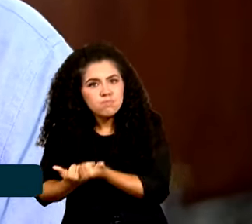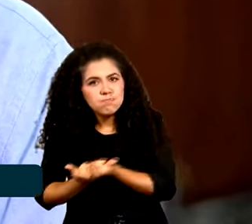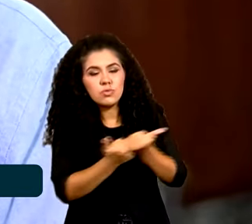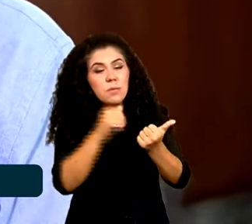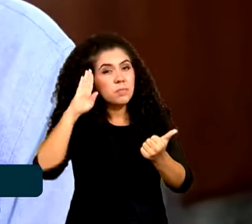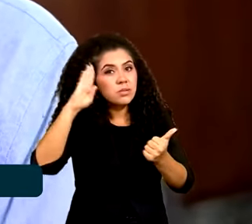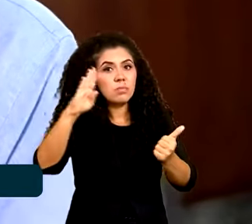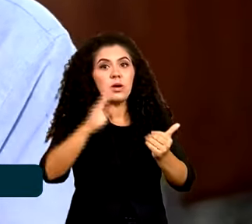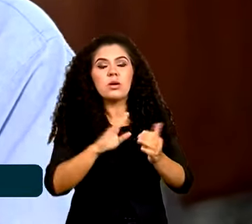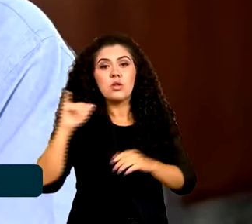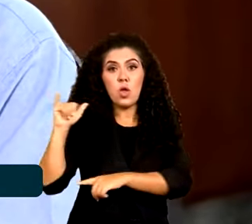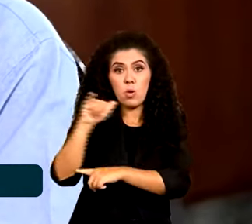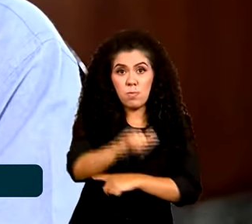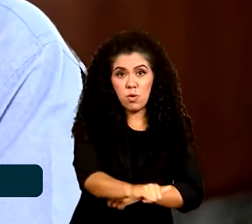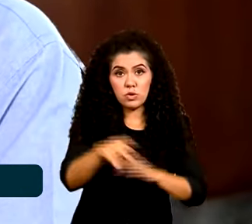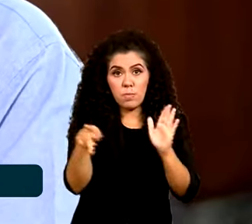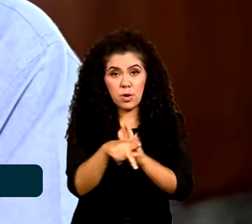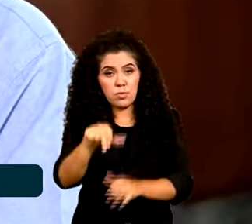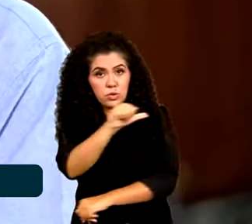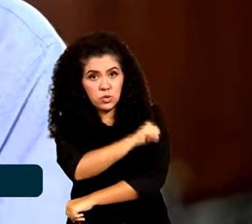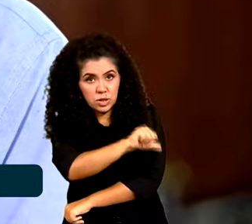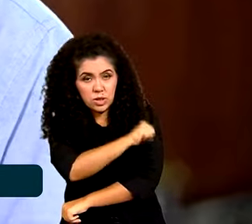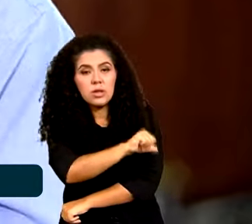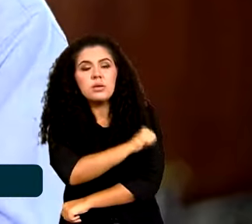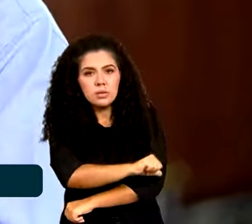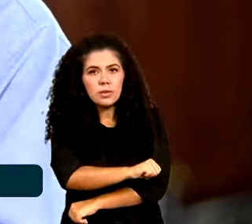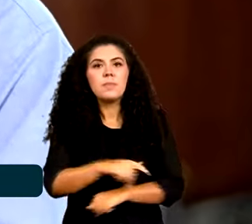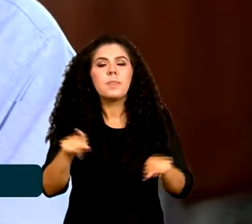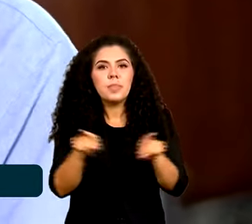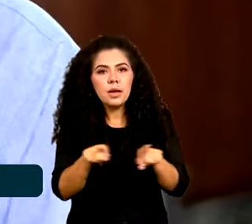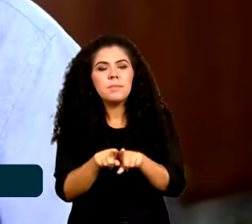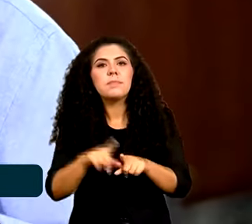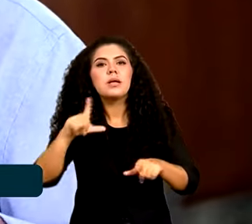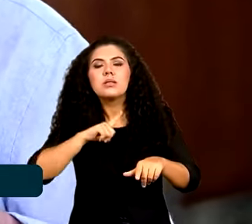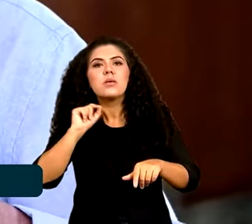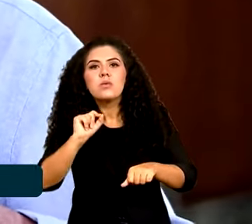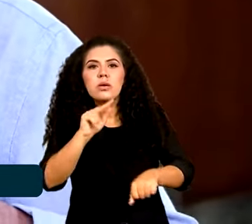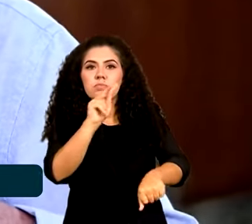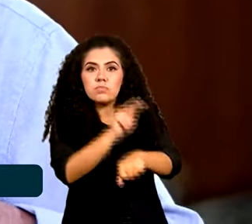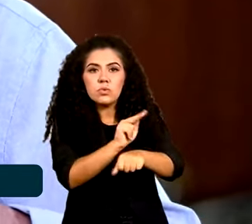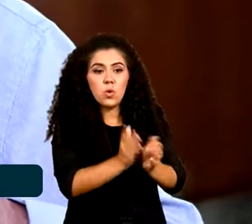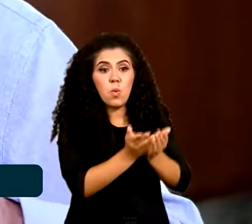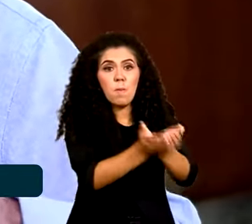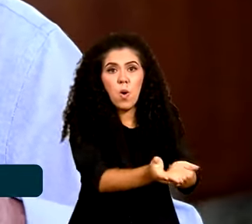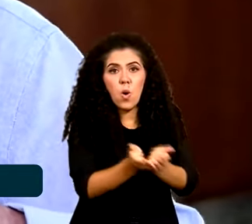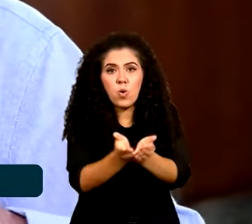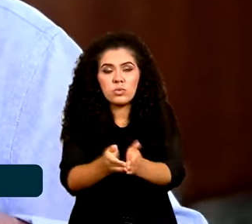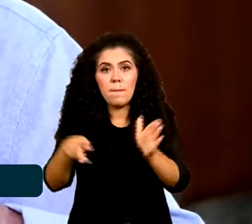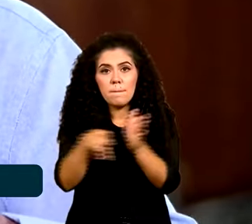aeroportos do Rio de Janeiro que a Marinha possa ter uma intervenção maior nos portos do Rio de Janeiro para ver se a gente consegue